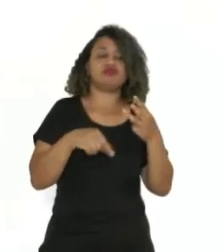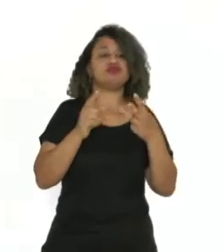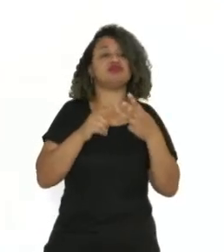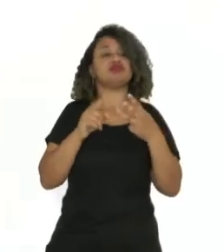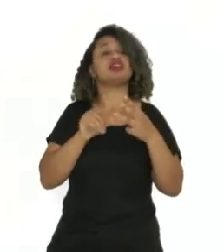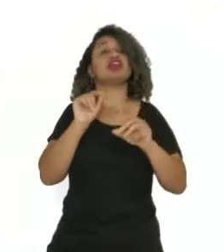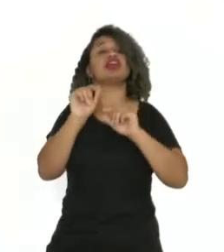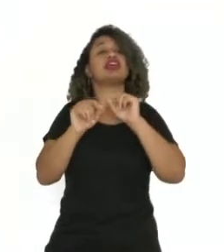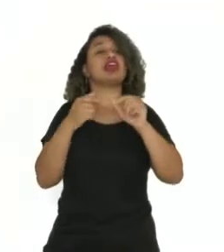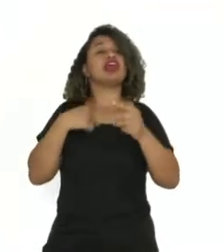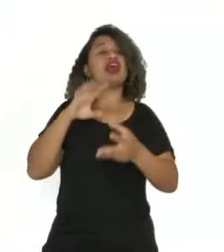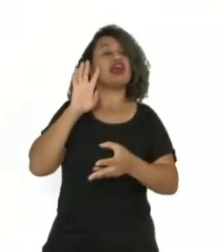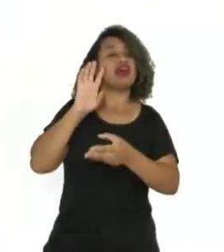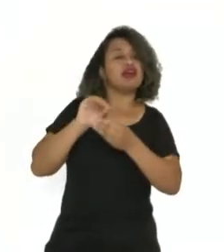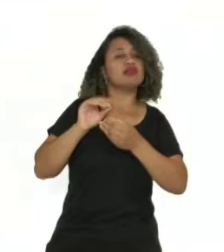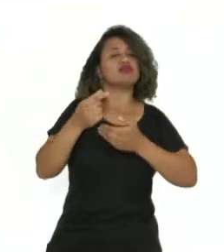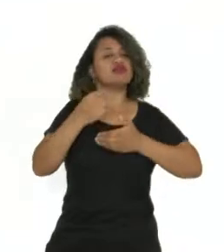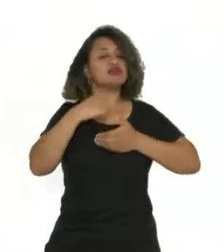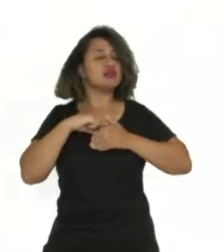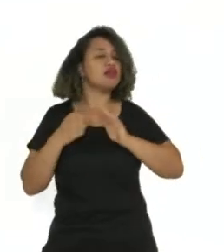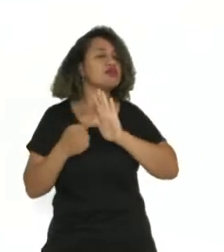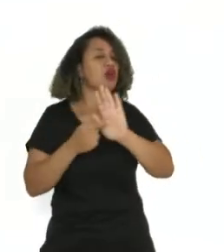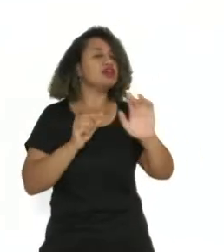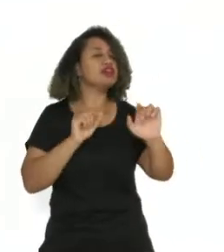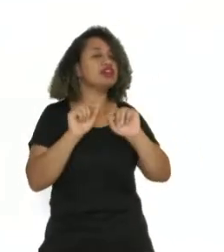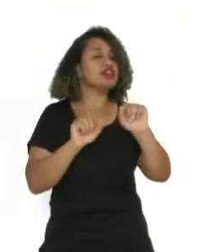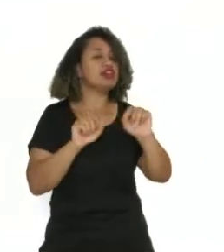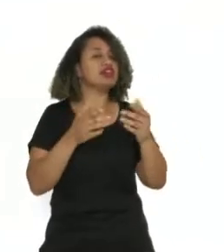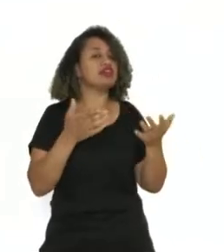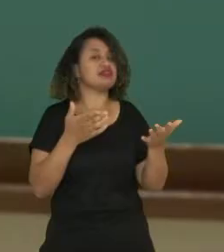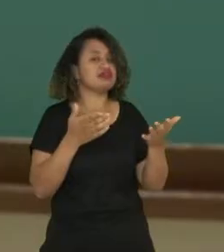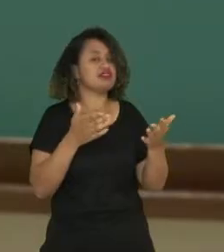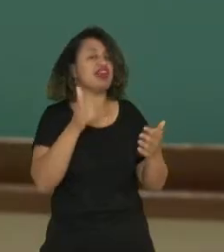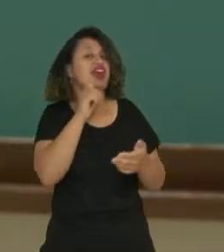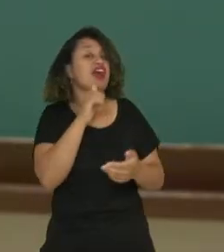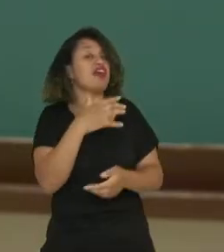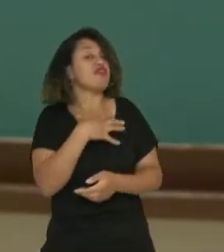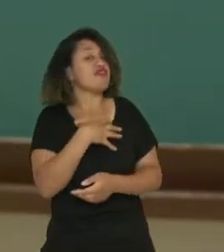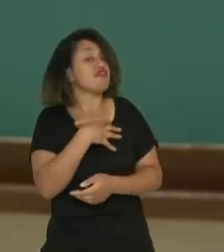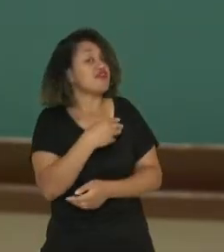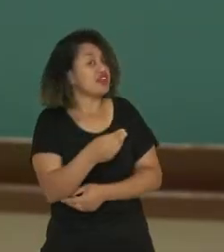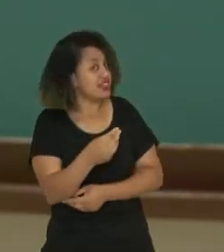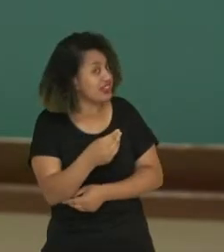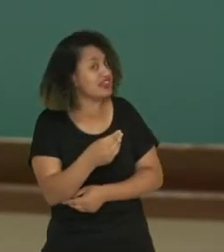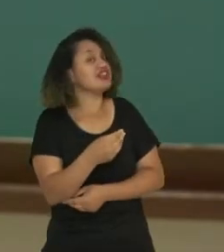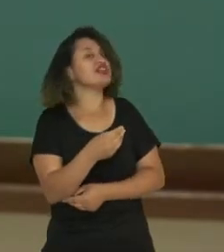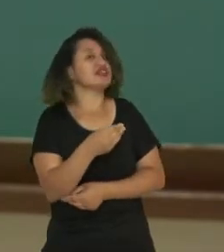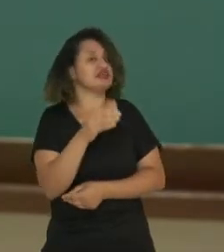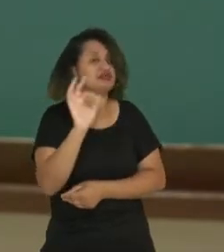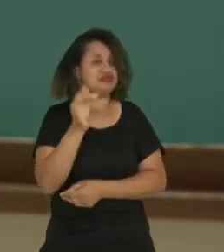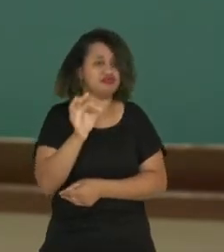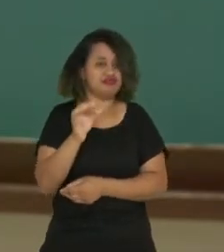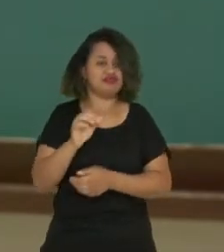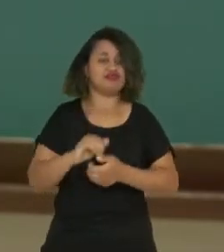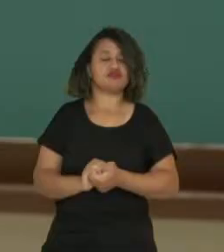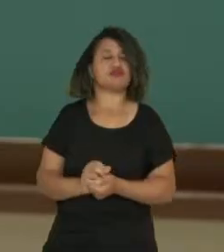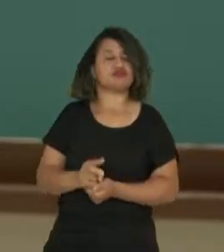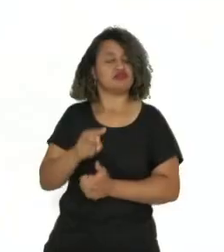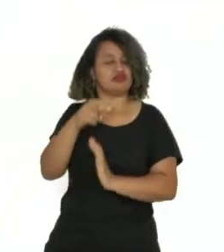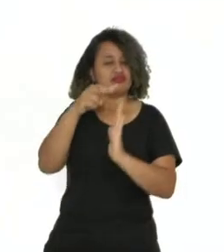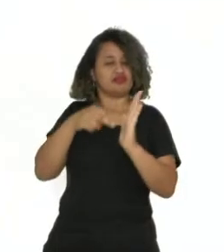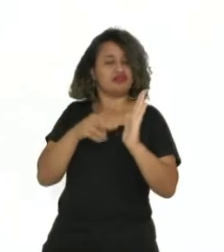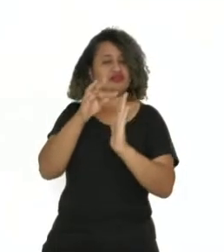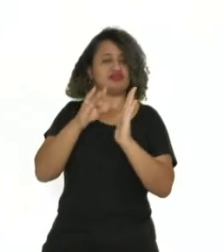quem a interpretação subjetiva é apresentada? Da filha, exatamente. Continuando a